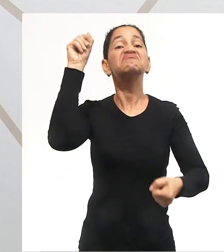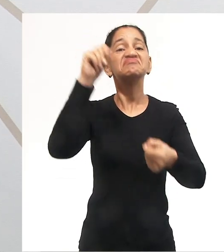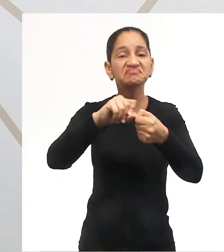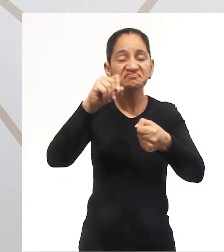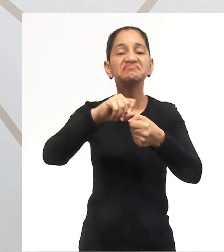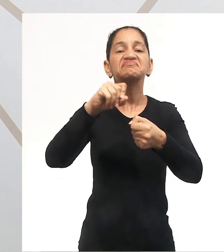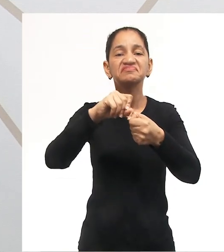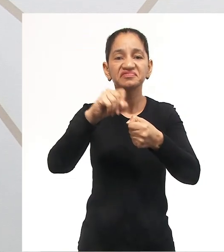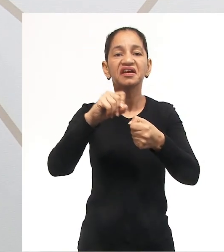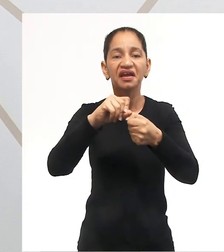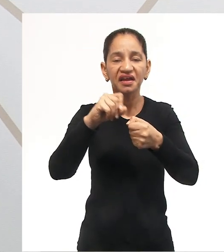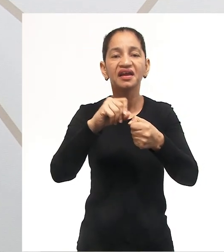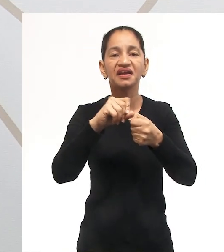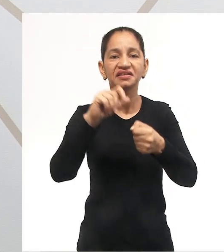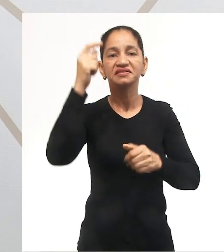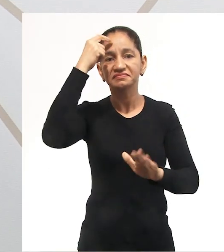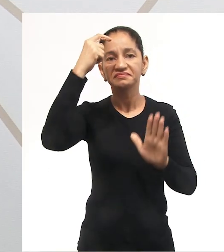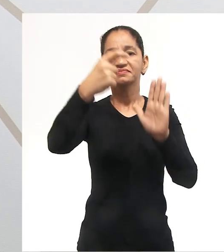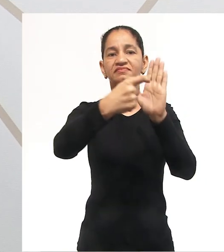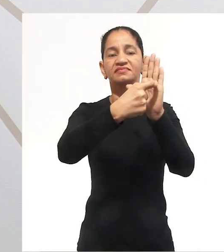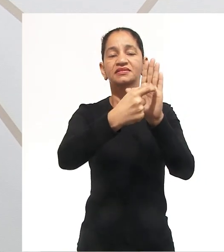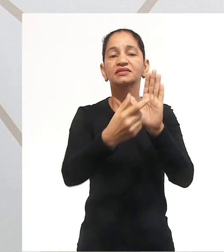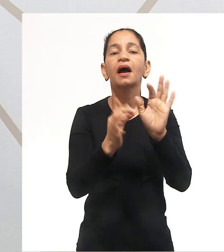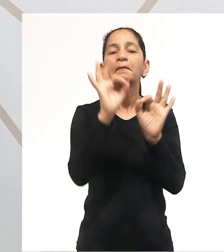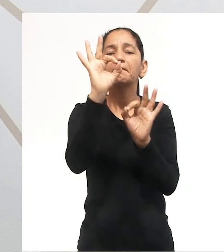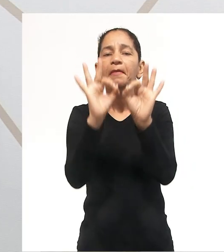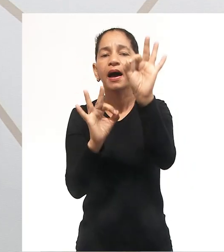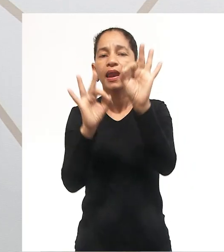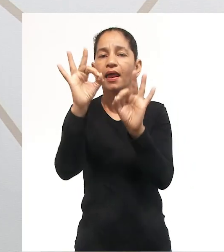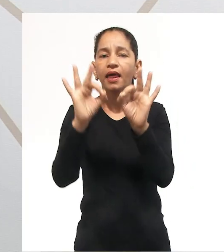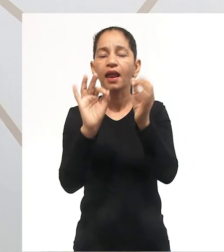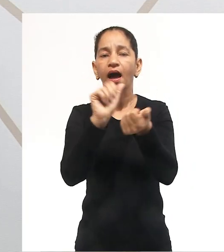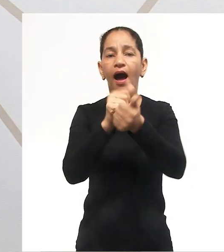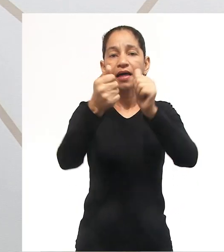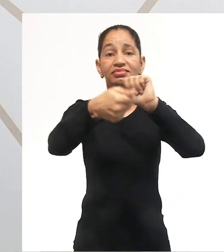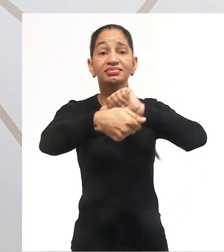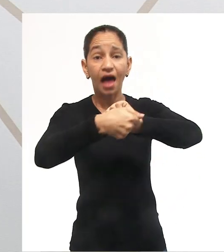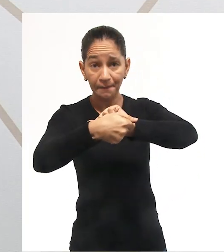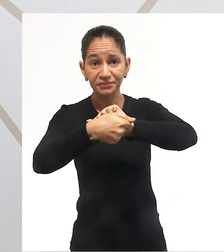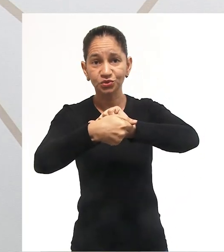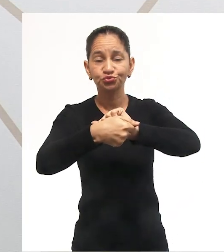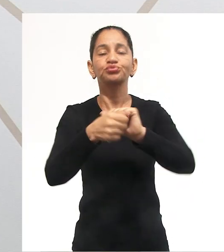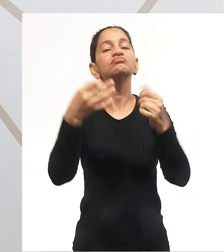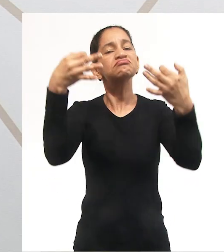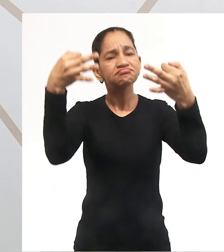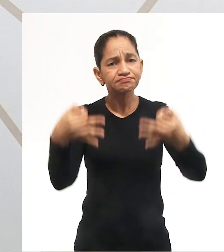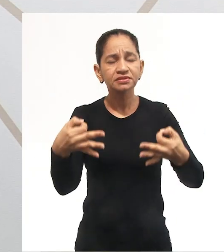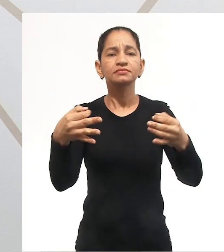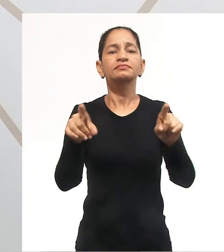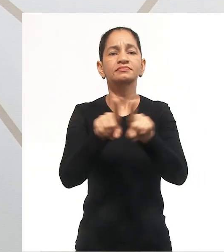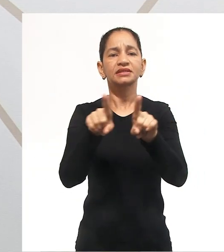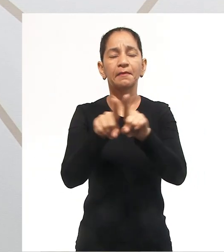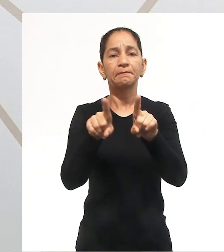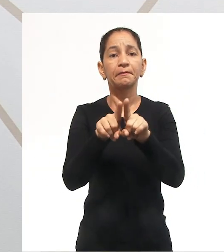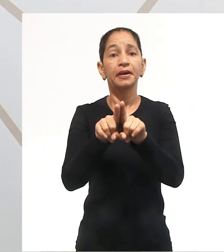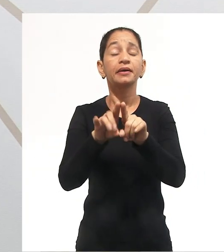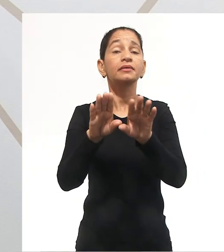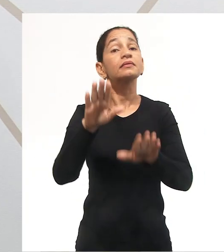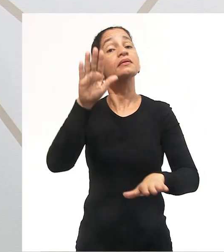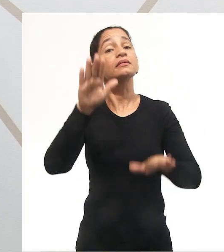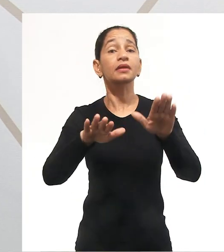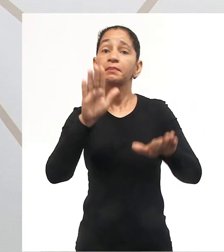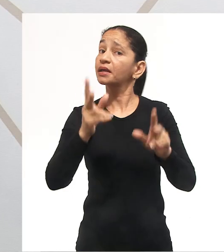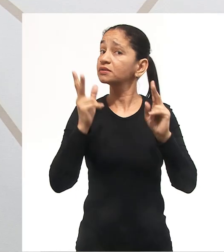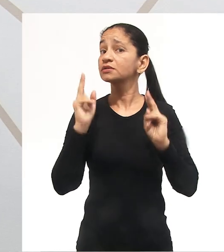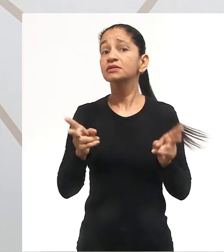fizeram a proposta para a ferramenta digital, organizaram e adaptaram essa criação. Né? E isso depende